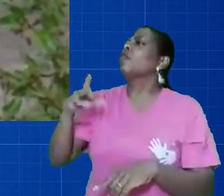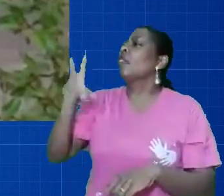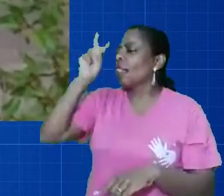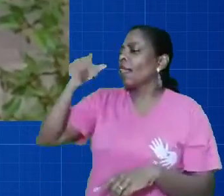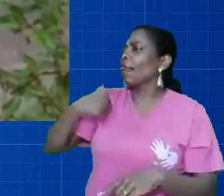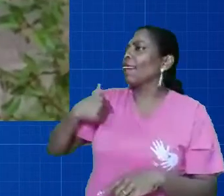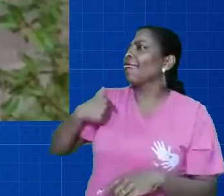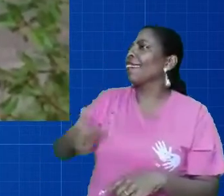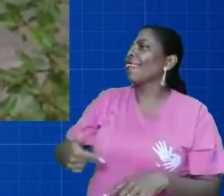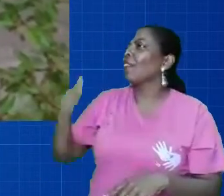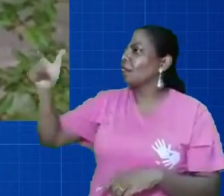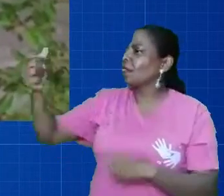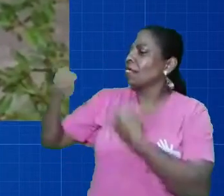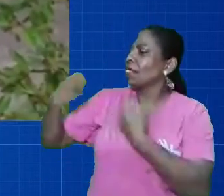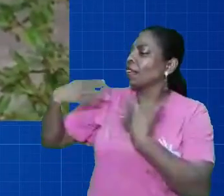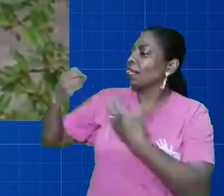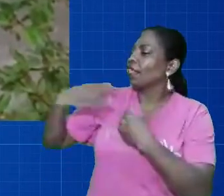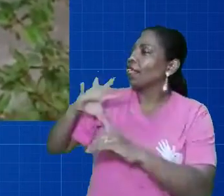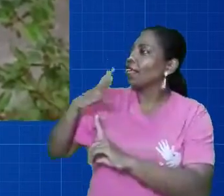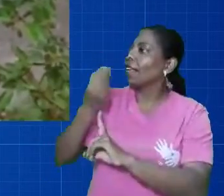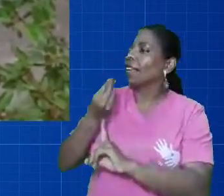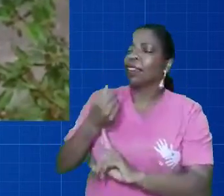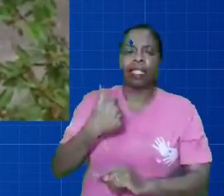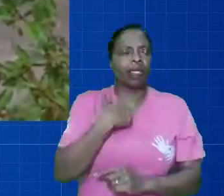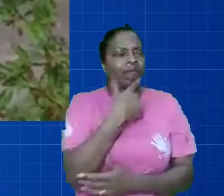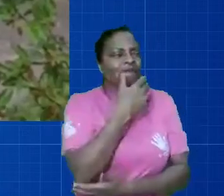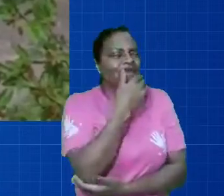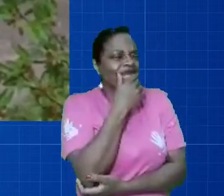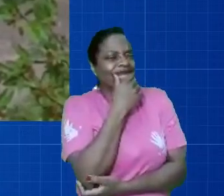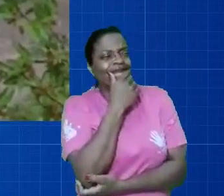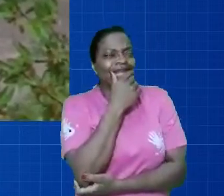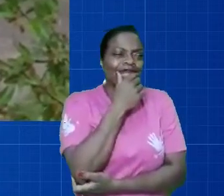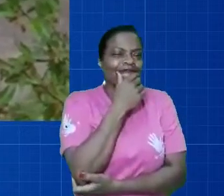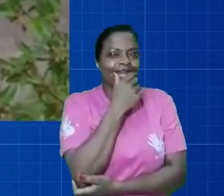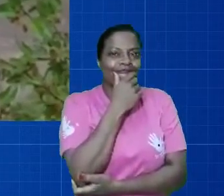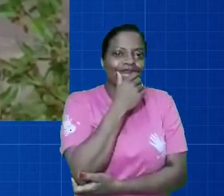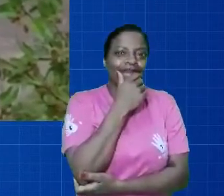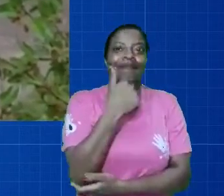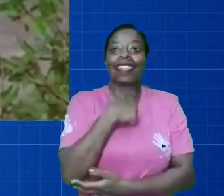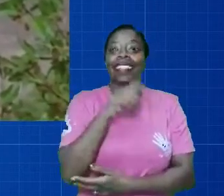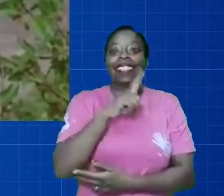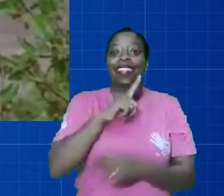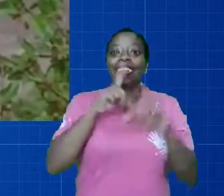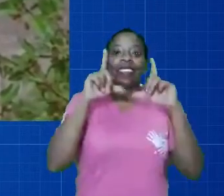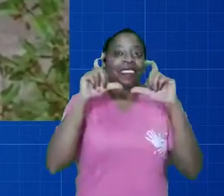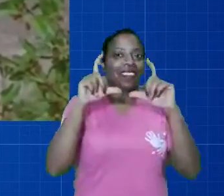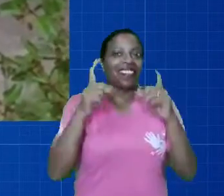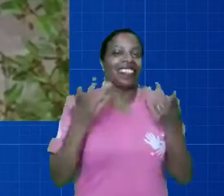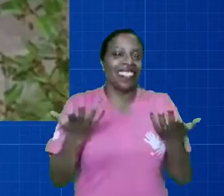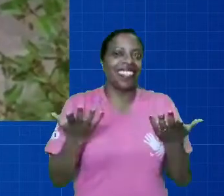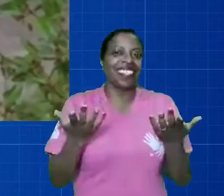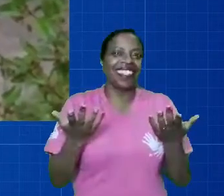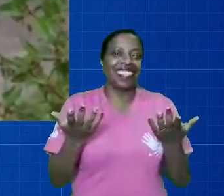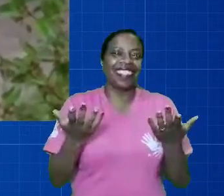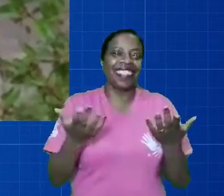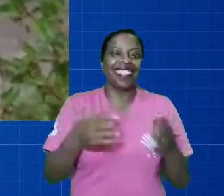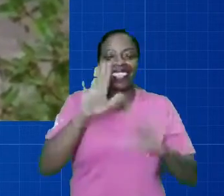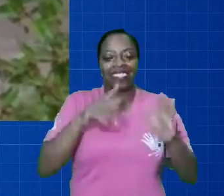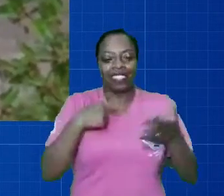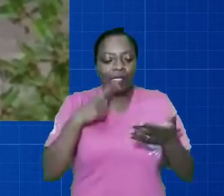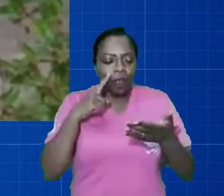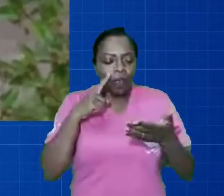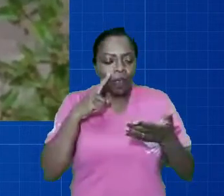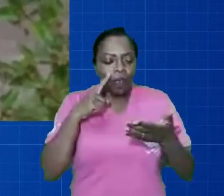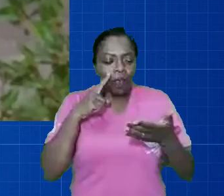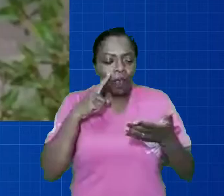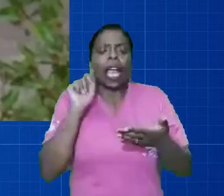felizmente eu tenho uma foto dessa turma. Eu tenho uma foto em casa, de vez em quando eu dou uma olhada. Ah, era esse daqui que eu encontrei outro dia lá na rua."